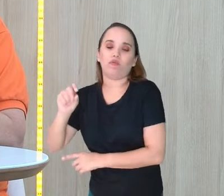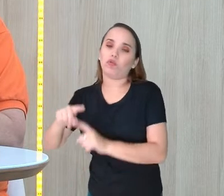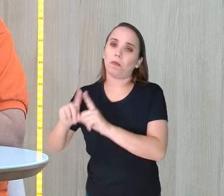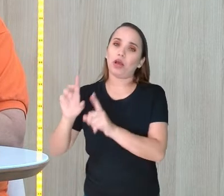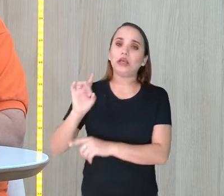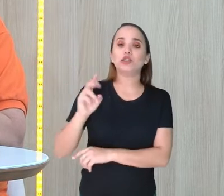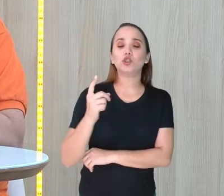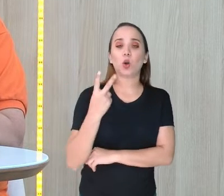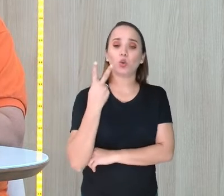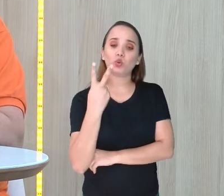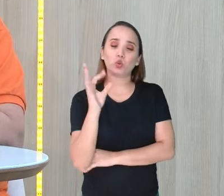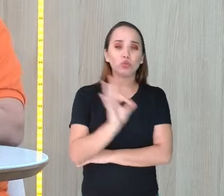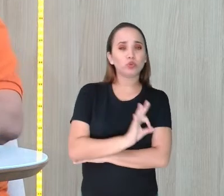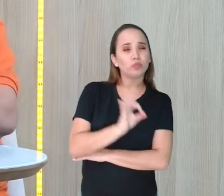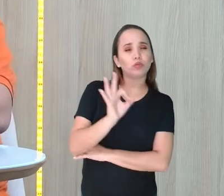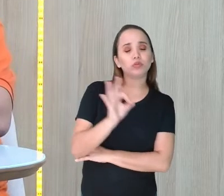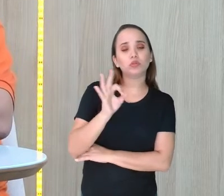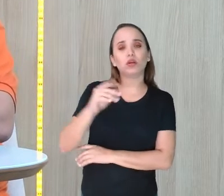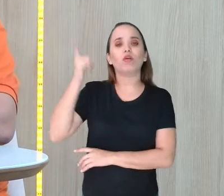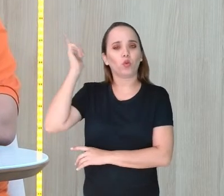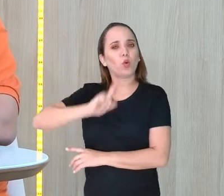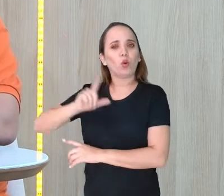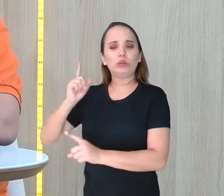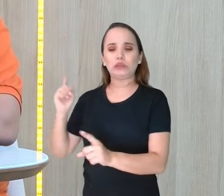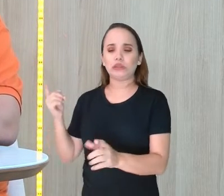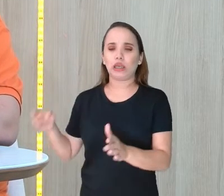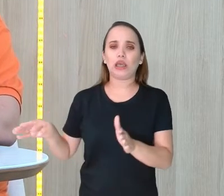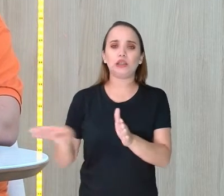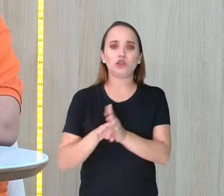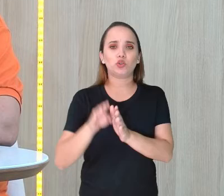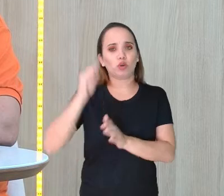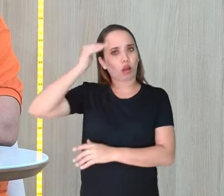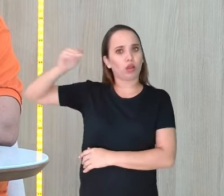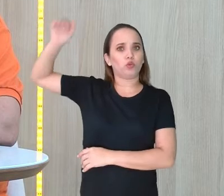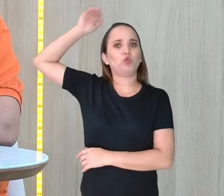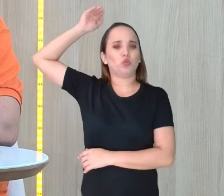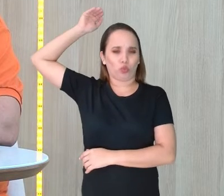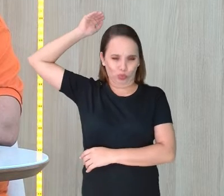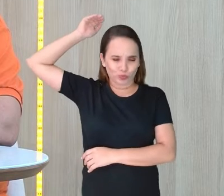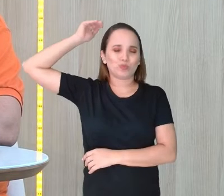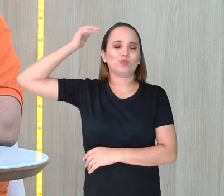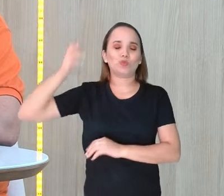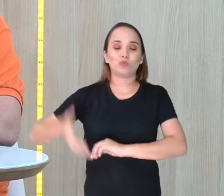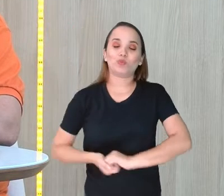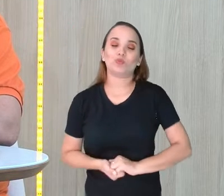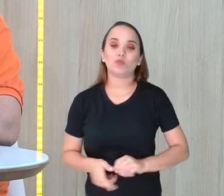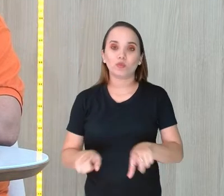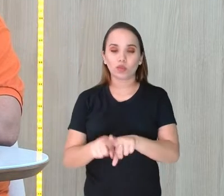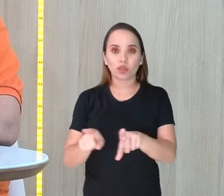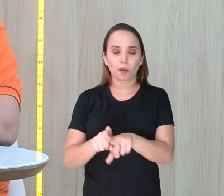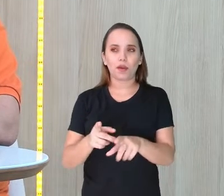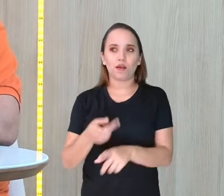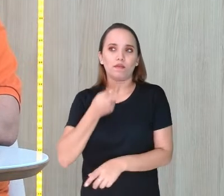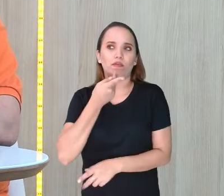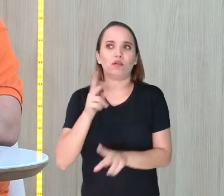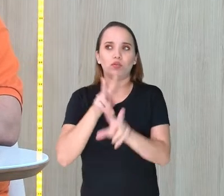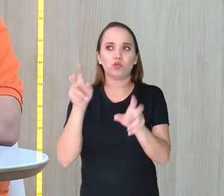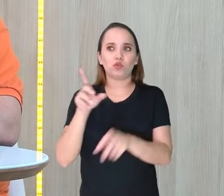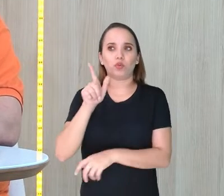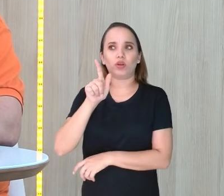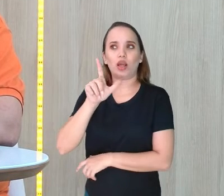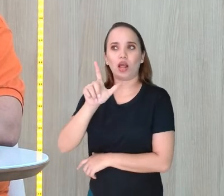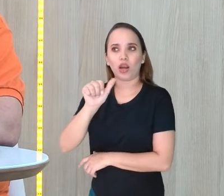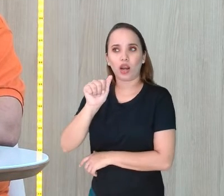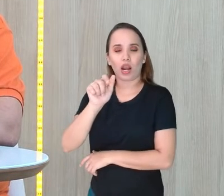vida adulta. Então é muito importante também a gente ver. E a questão da lagarta, né? Tá destruindo seu jardim,